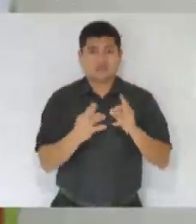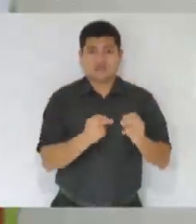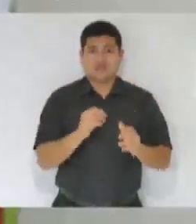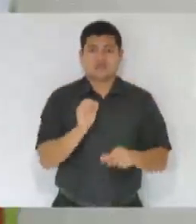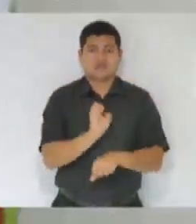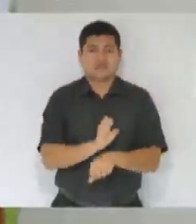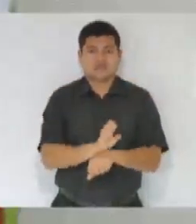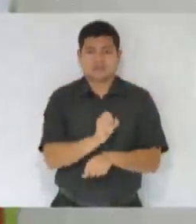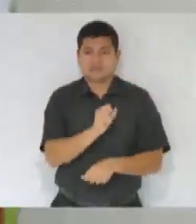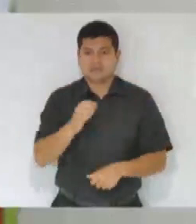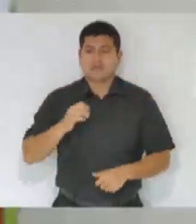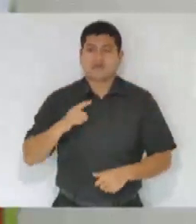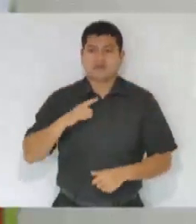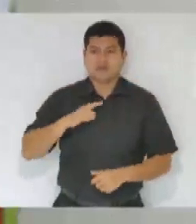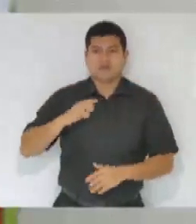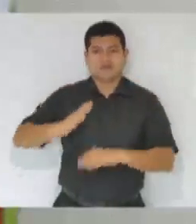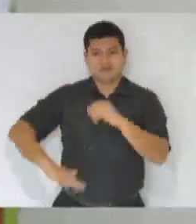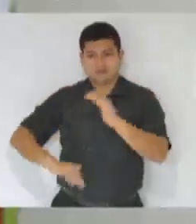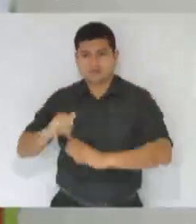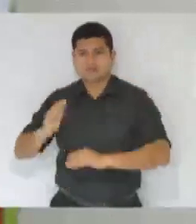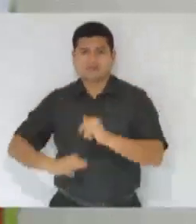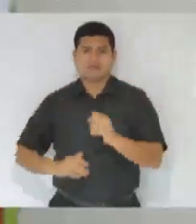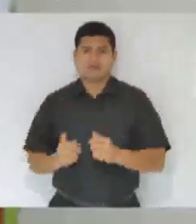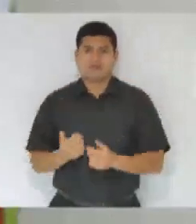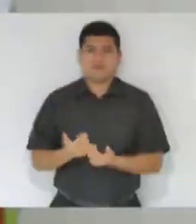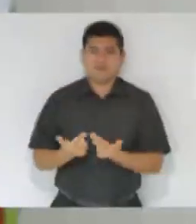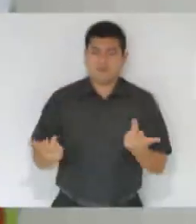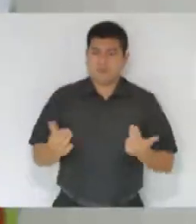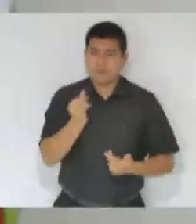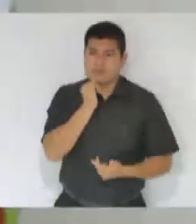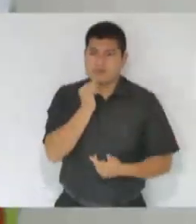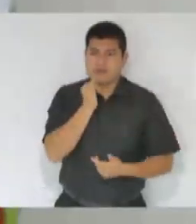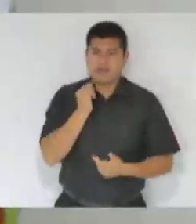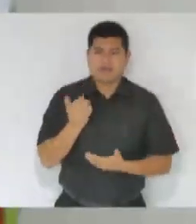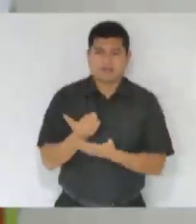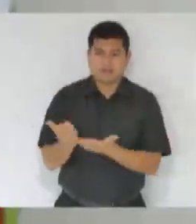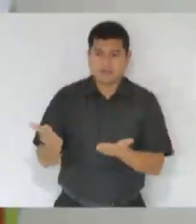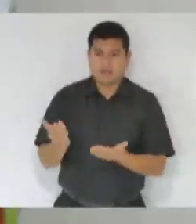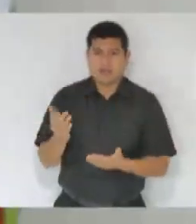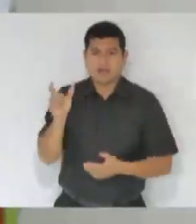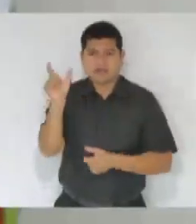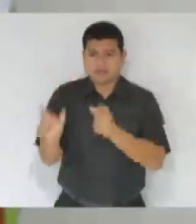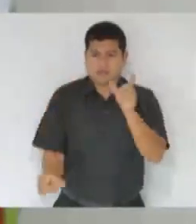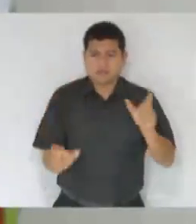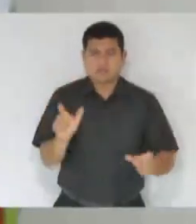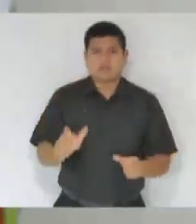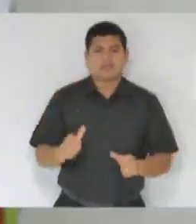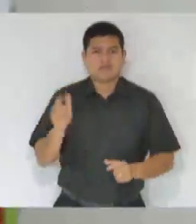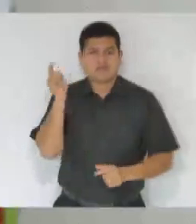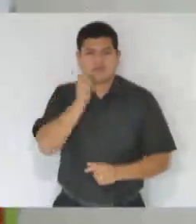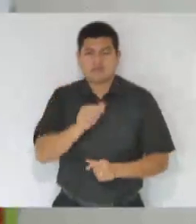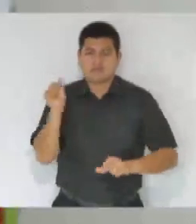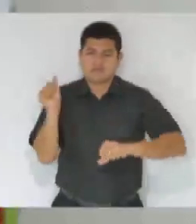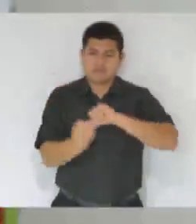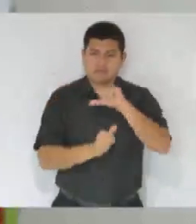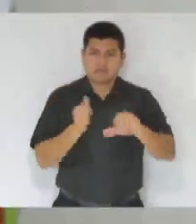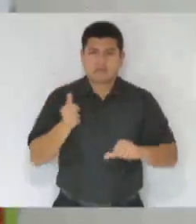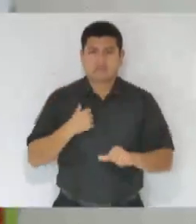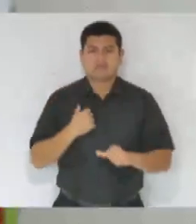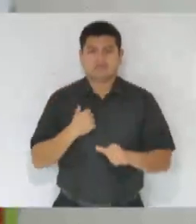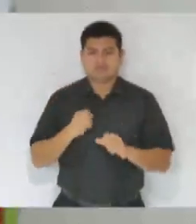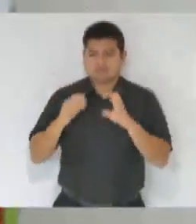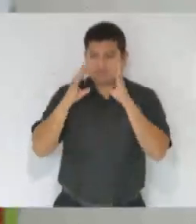ocorrerão. Exemplos de catarinenses que fazem a mudança acontecer em suas rotinas e dão ouvidos a essas